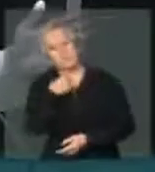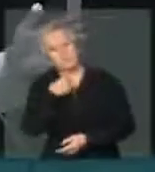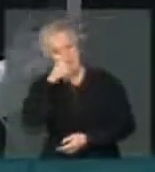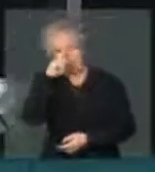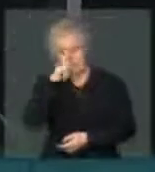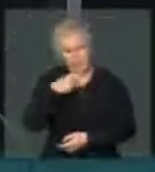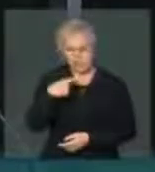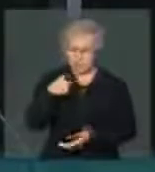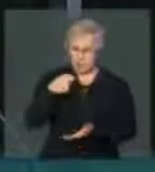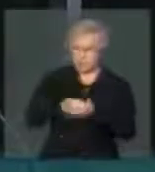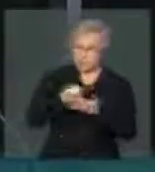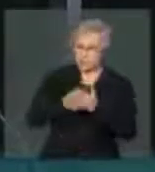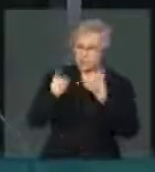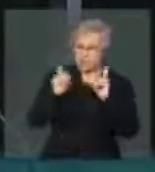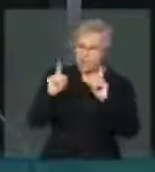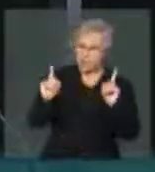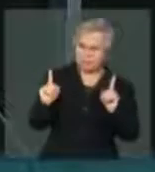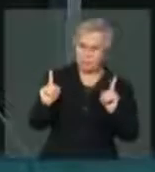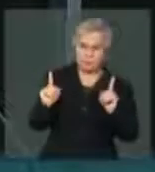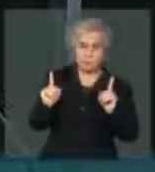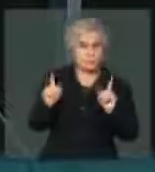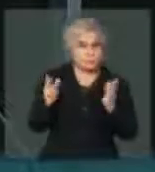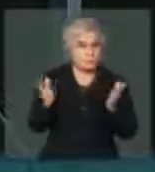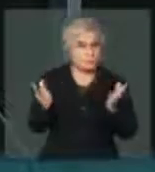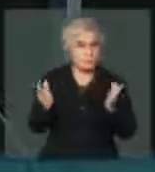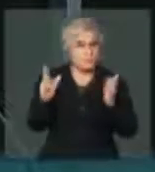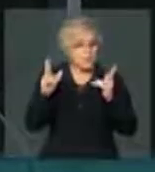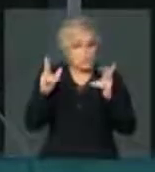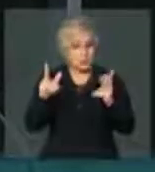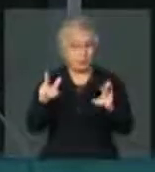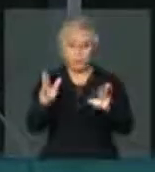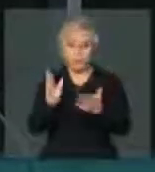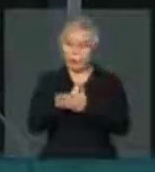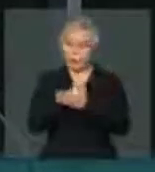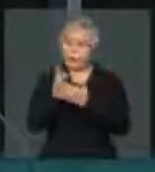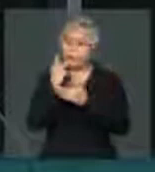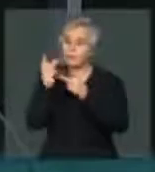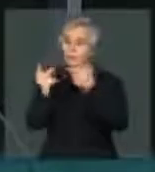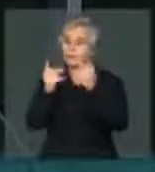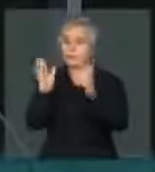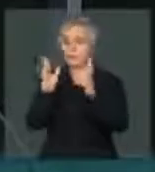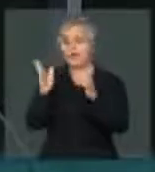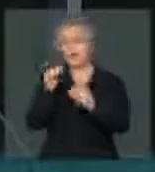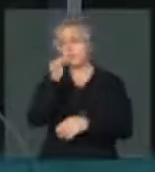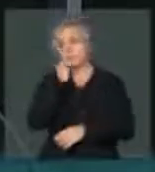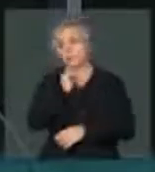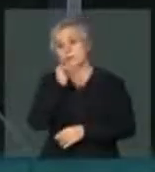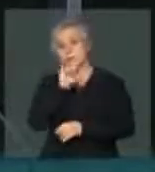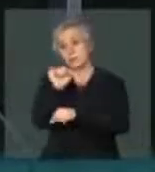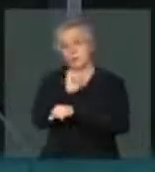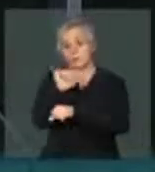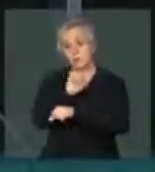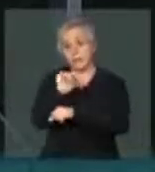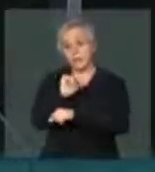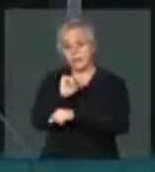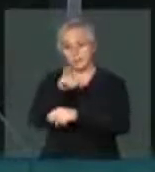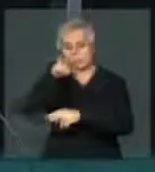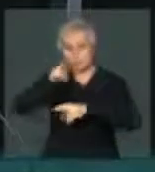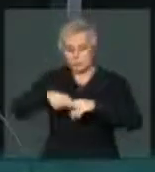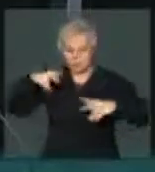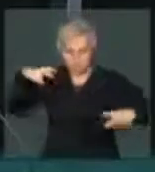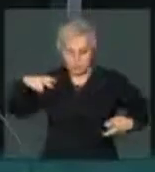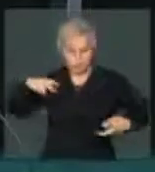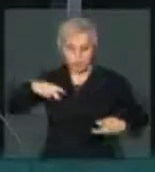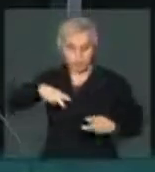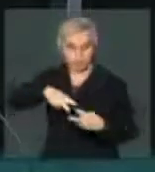nenhuma obrigação, pouco na linha de alguns que falam assim, o uso do cinto de segurança, por exemplo, não devia